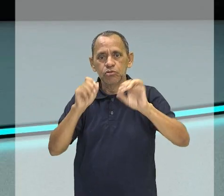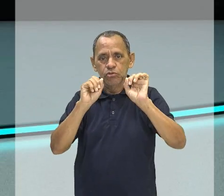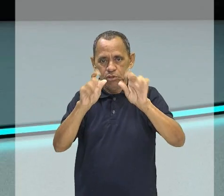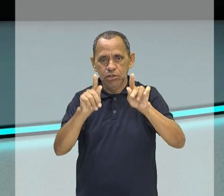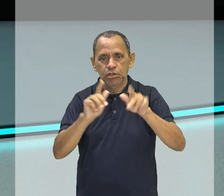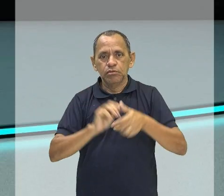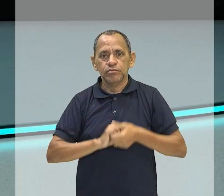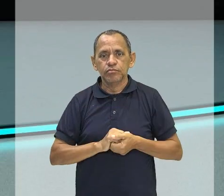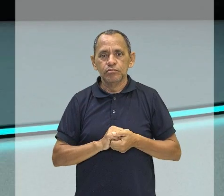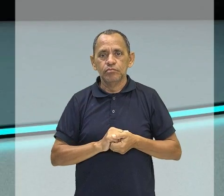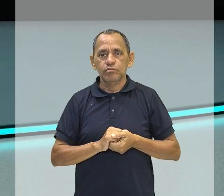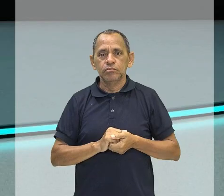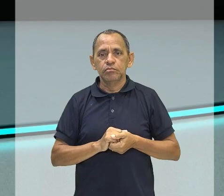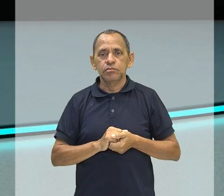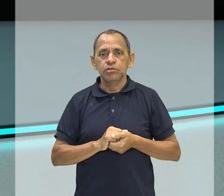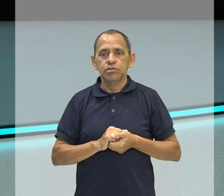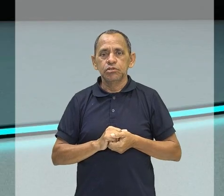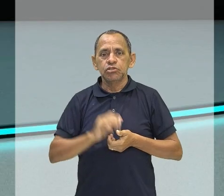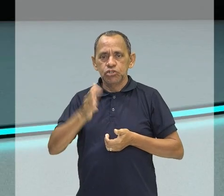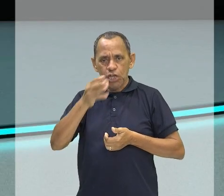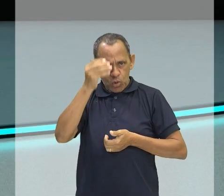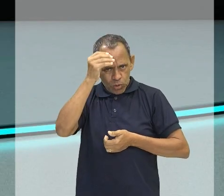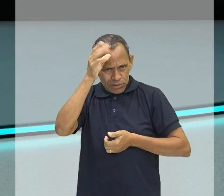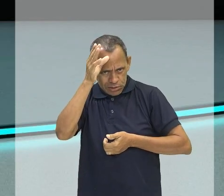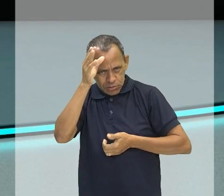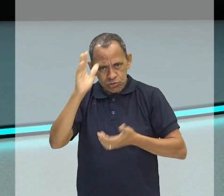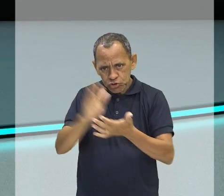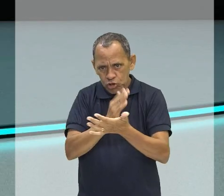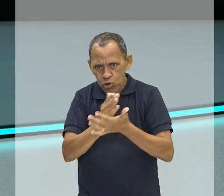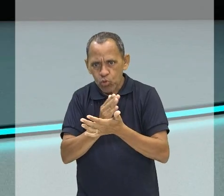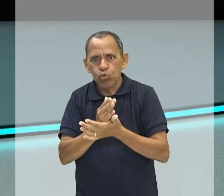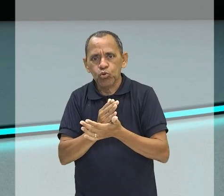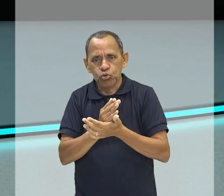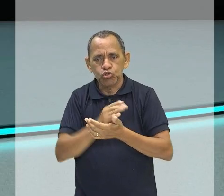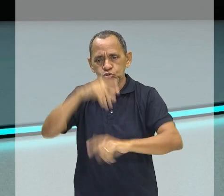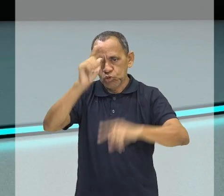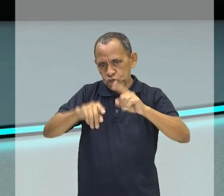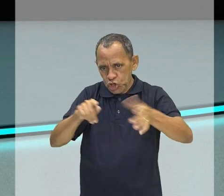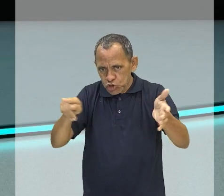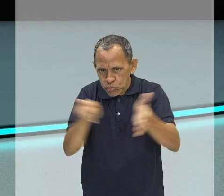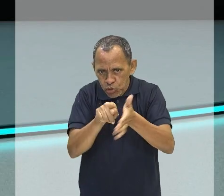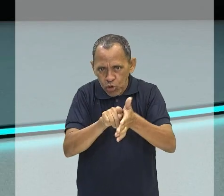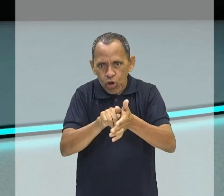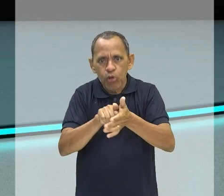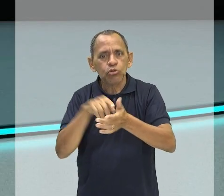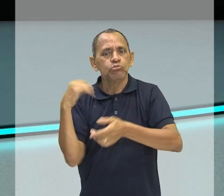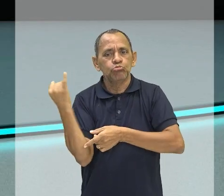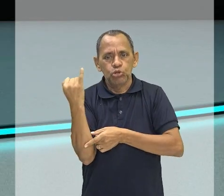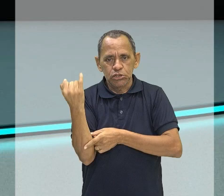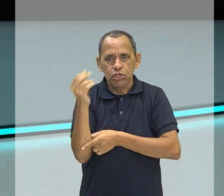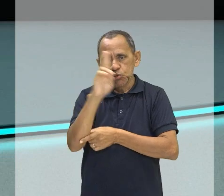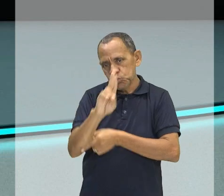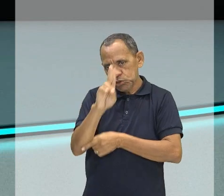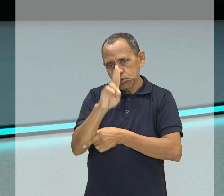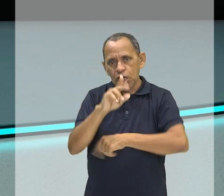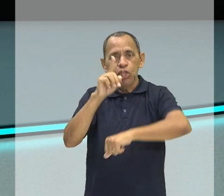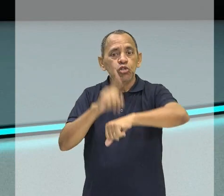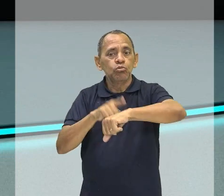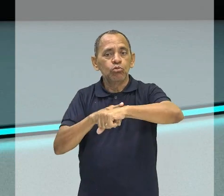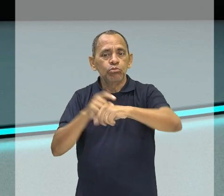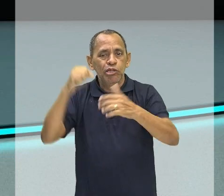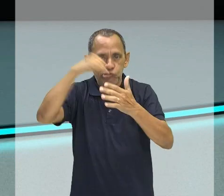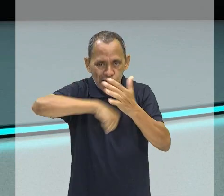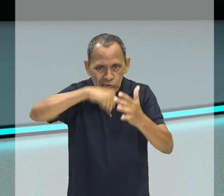bem, agora que a gente já conhece alguns desses equipamentos que são super importantes no momento do